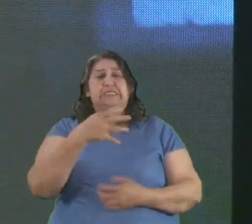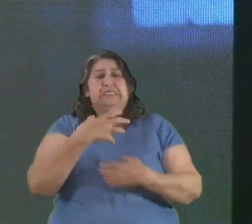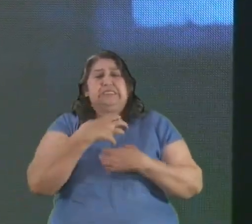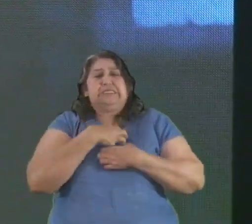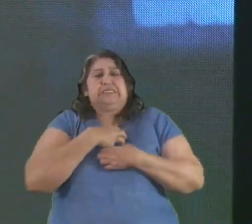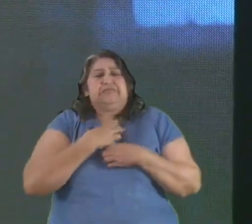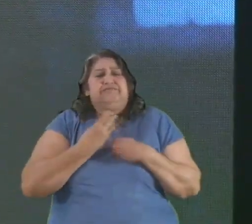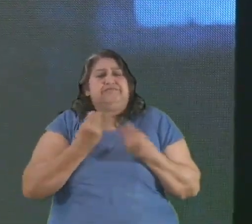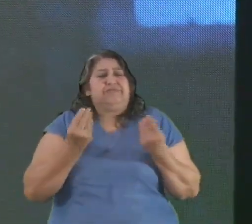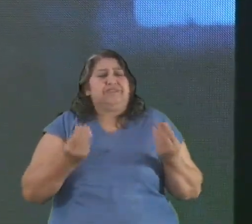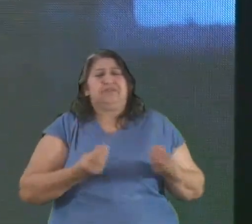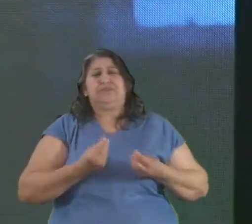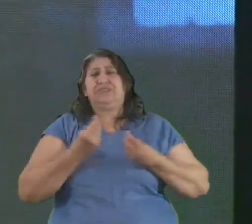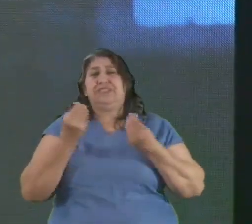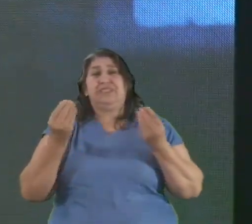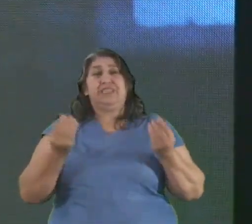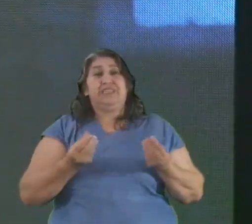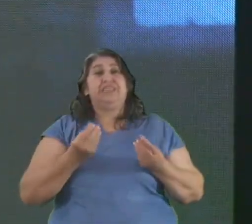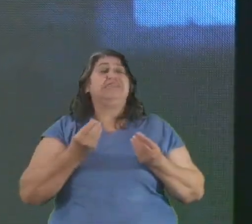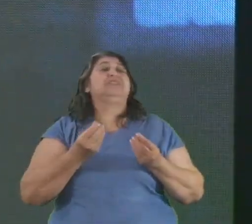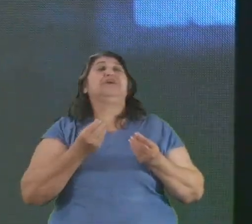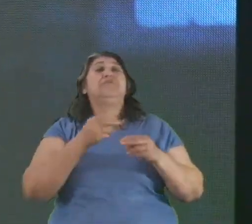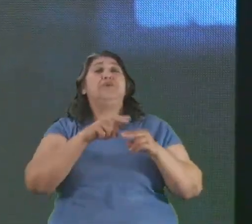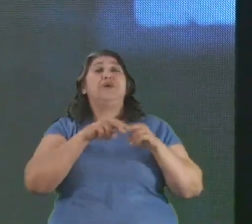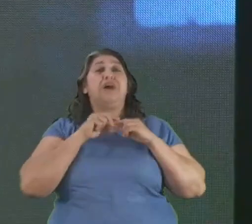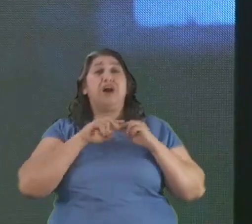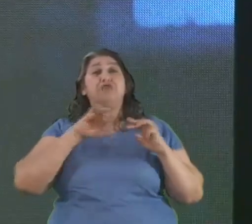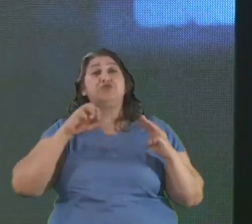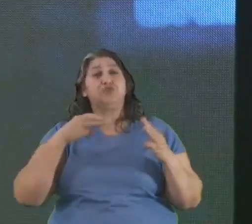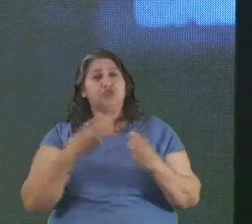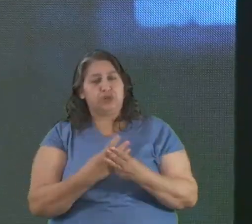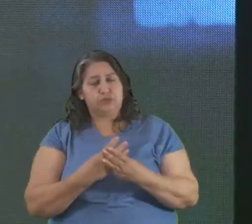judaica. E no ano de